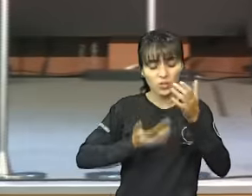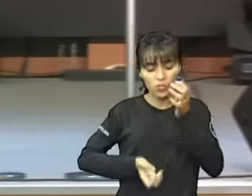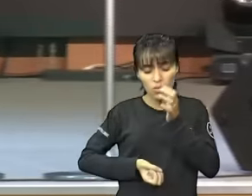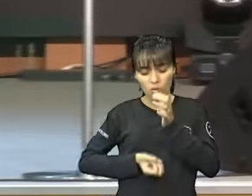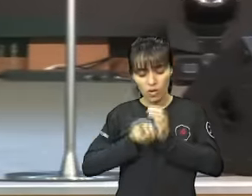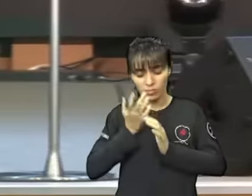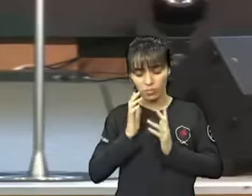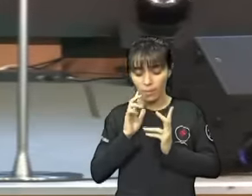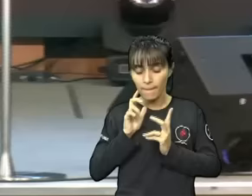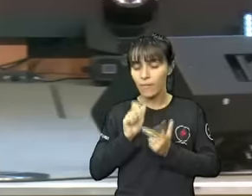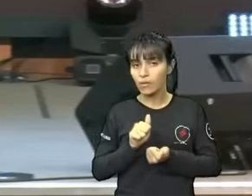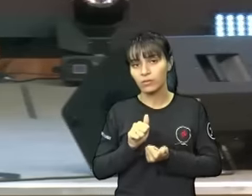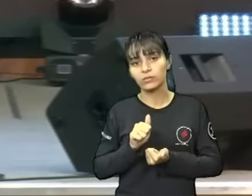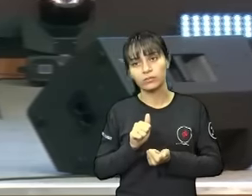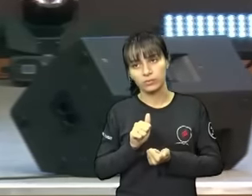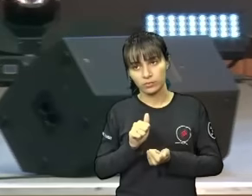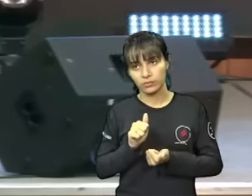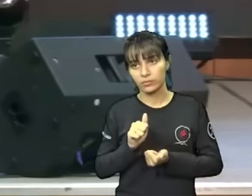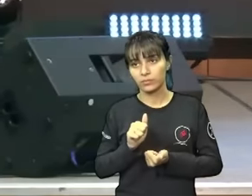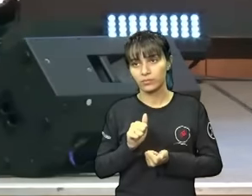do mundo